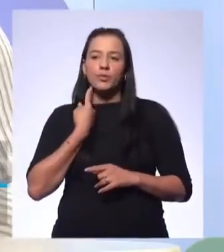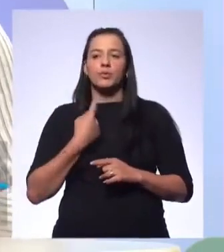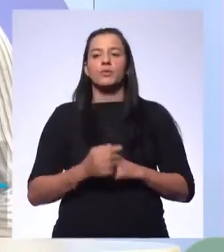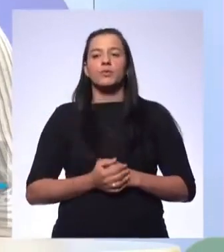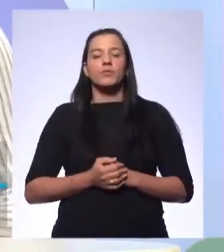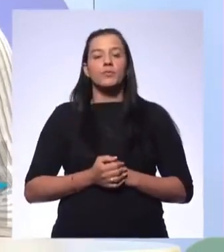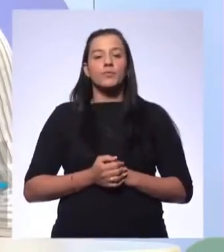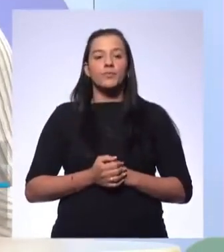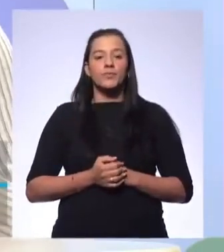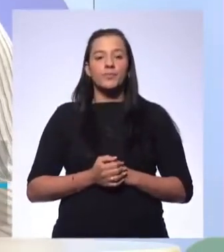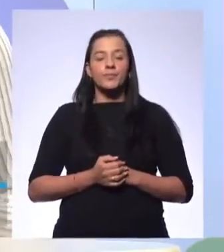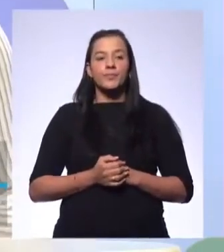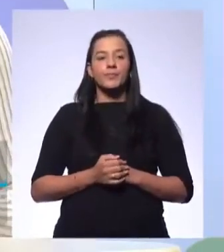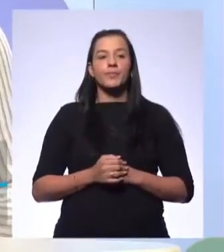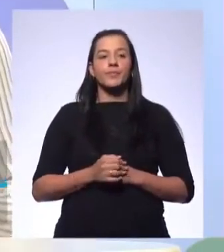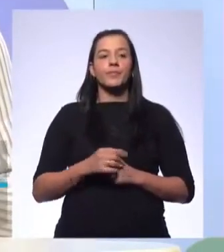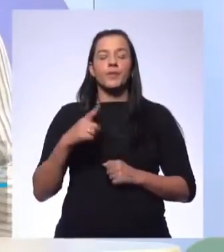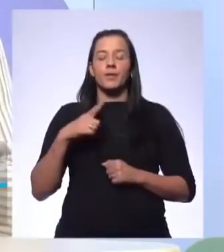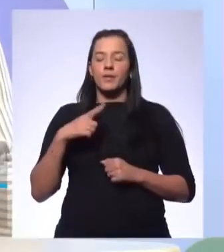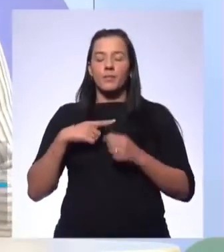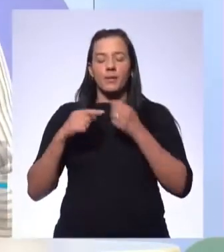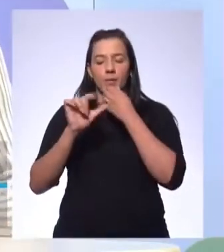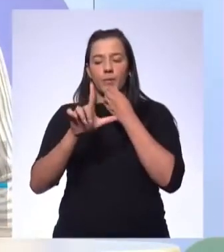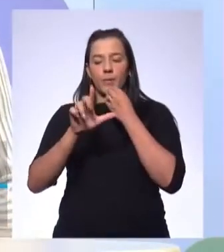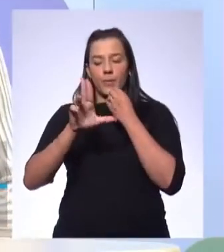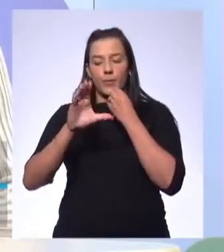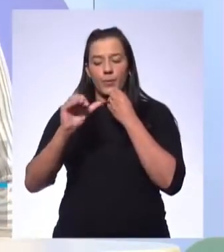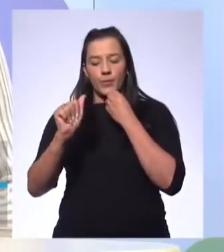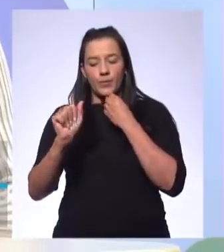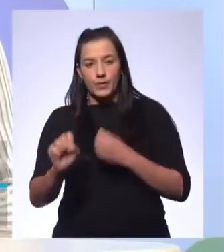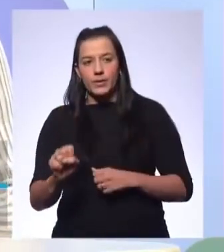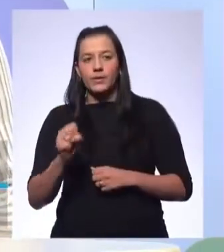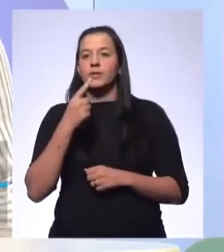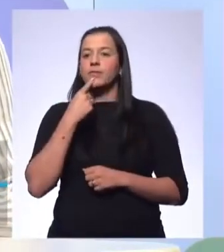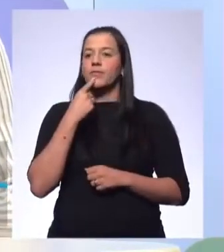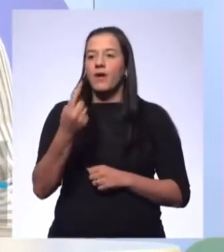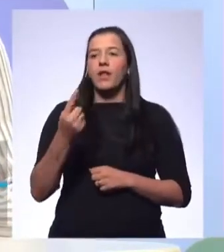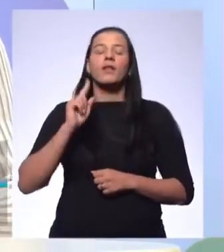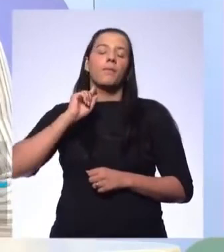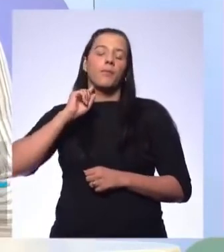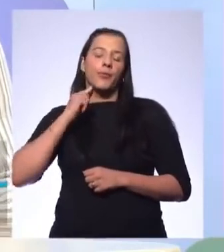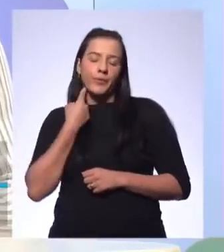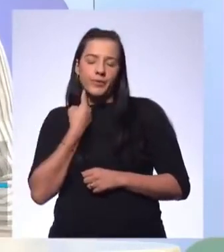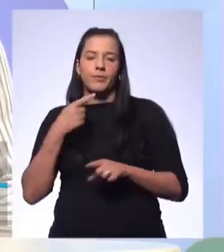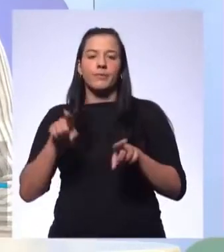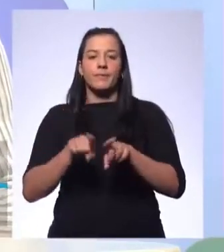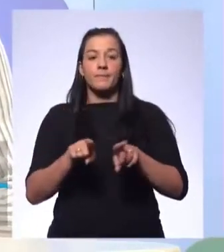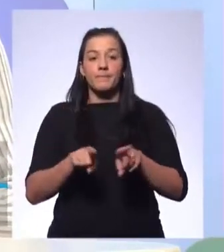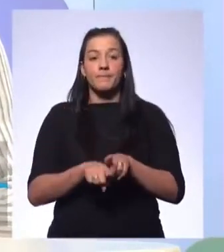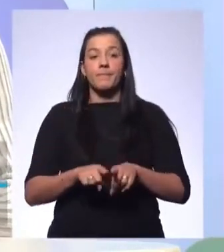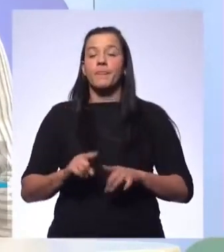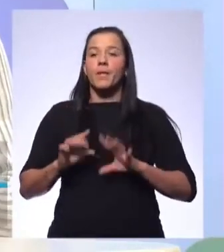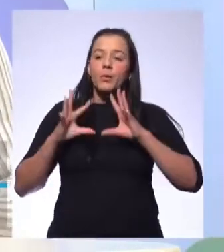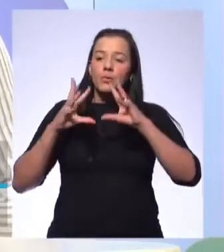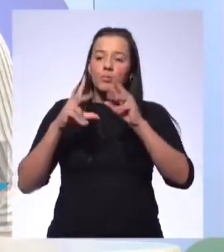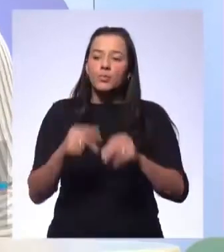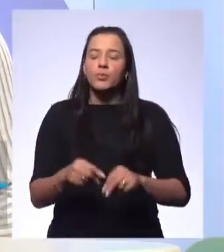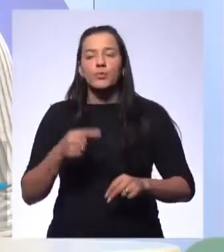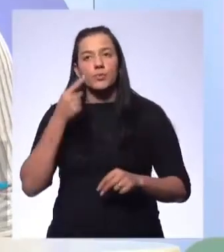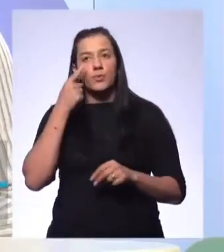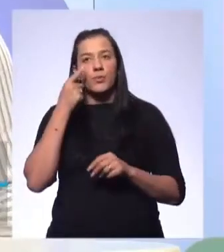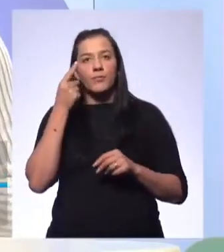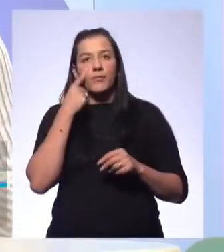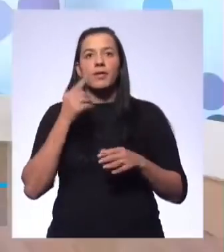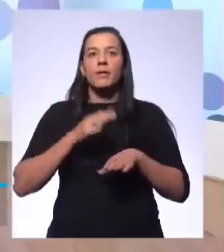do campo para a cidade. E o Lucas também vai falar aí sobre a poluição. Os estudantes estão seguindo essa